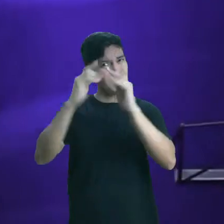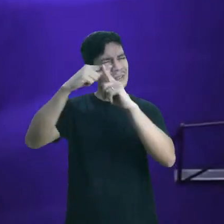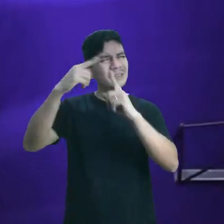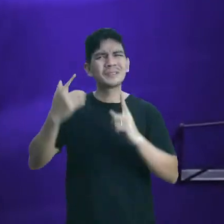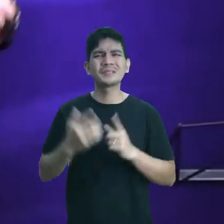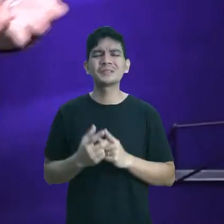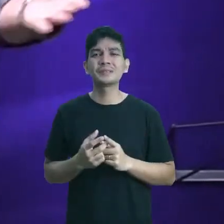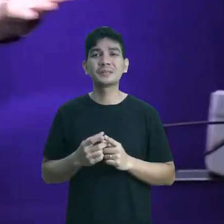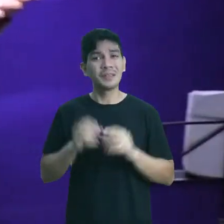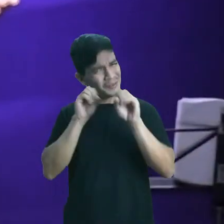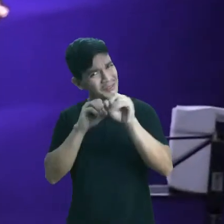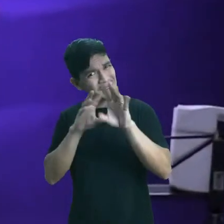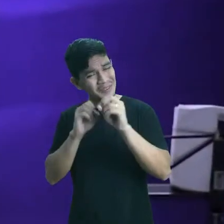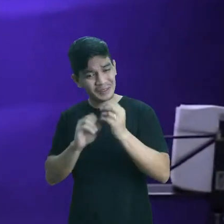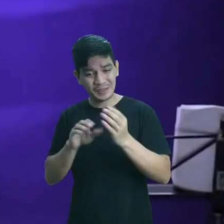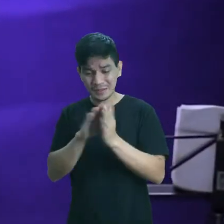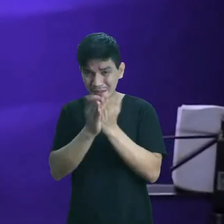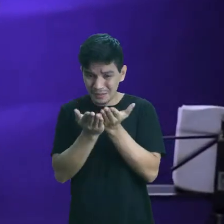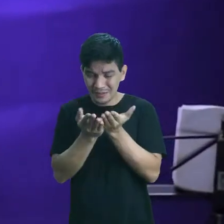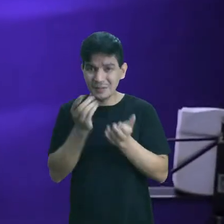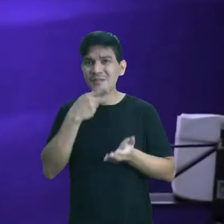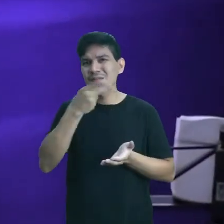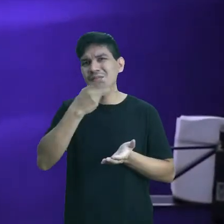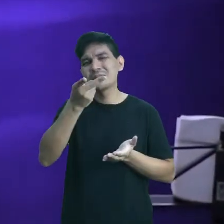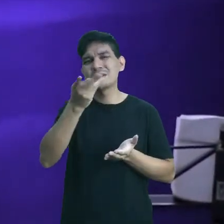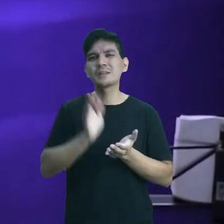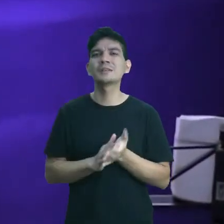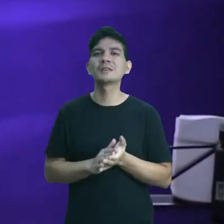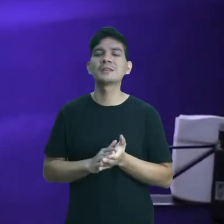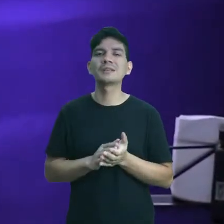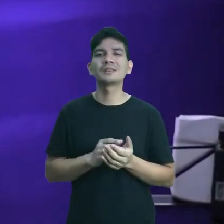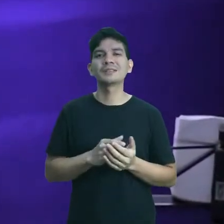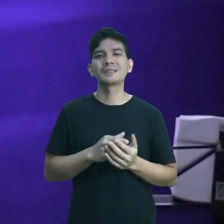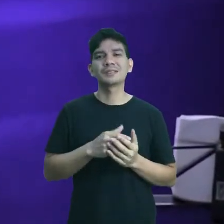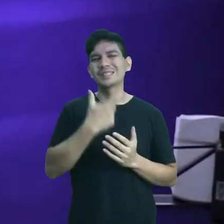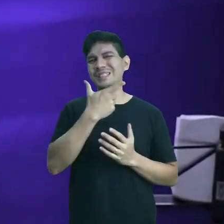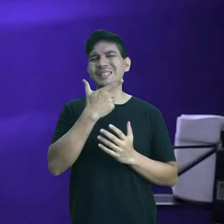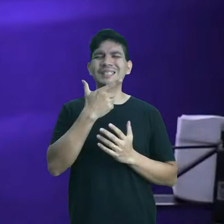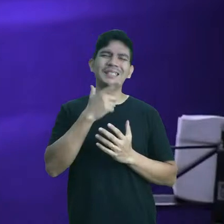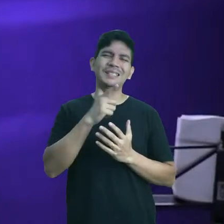te ensinar o que a Bíblia diz. Sabe o que ele me disse?